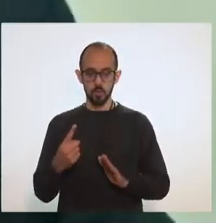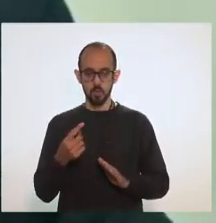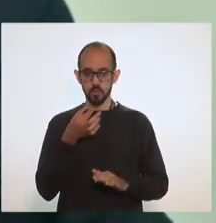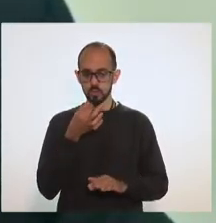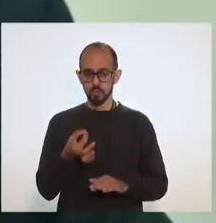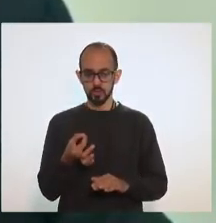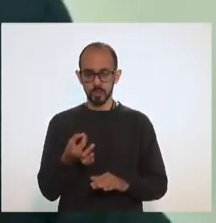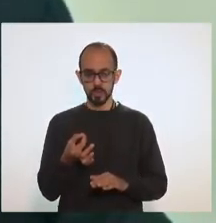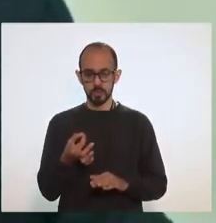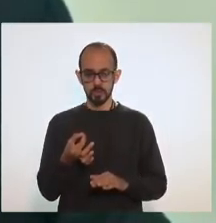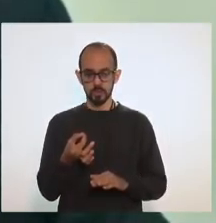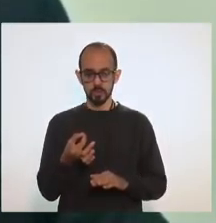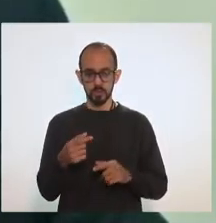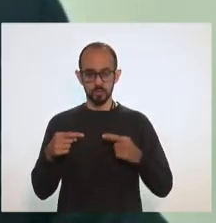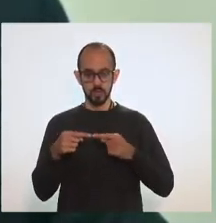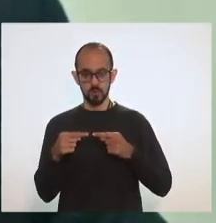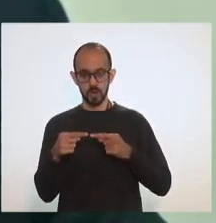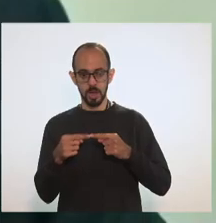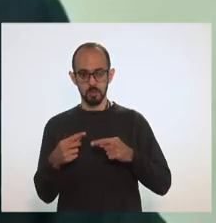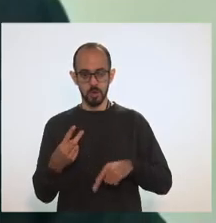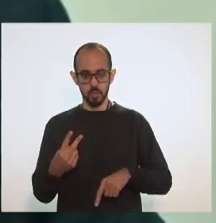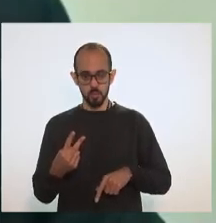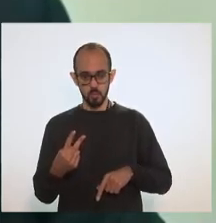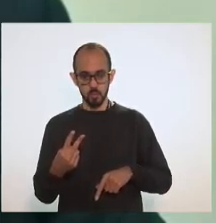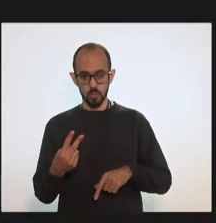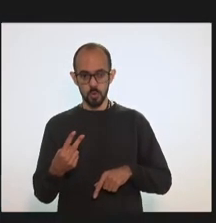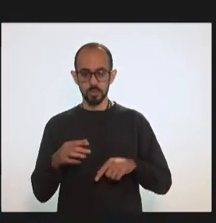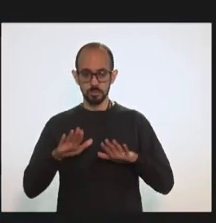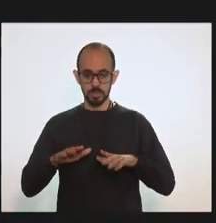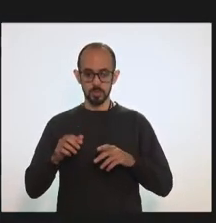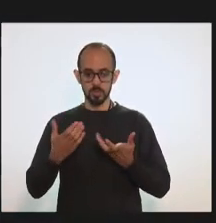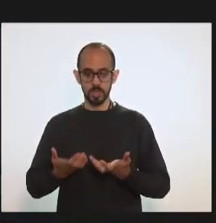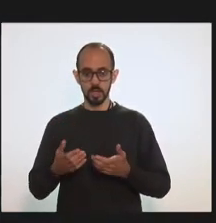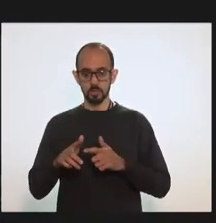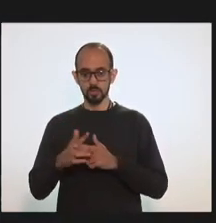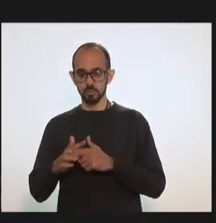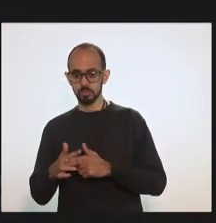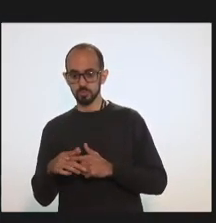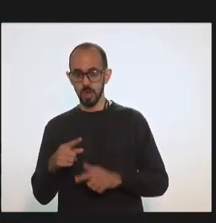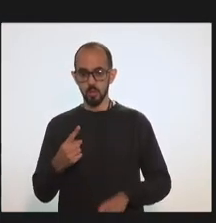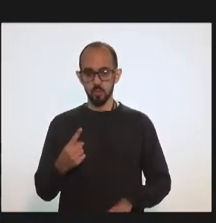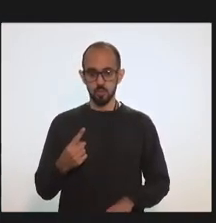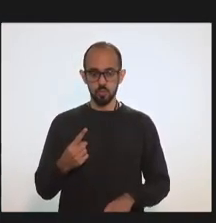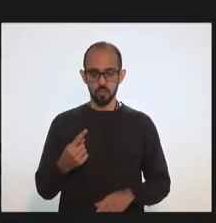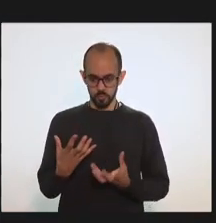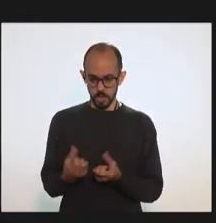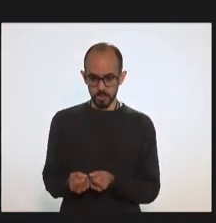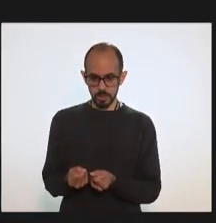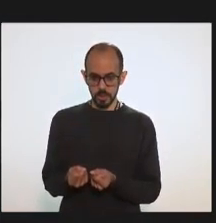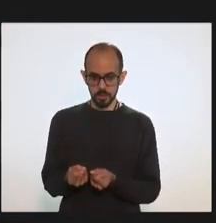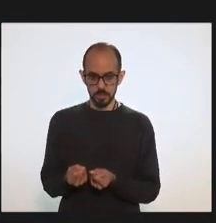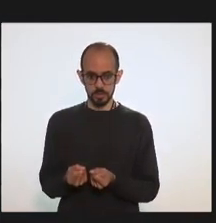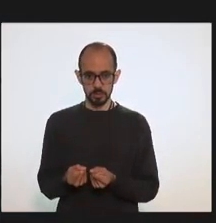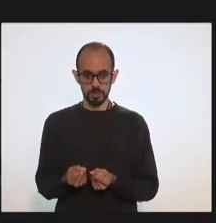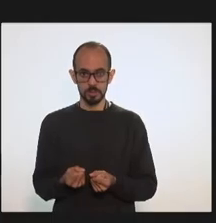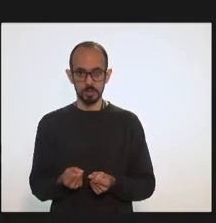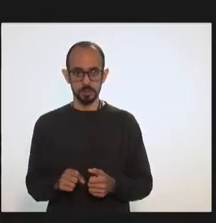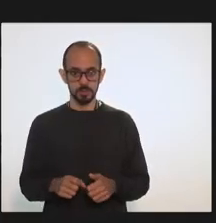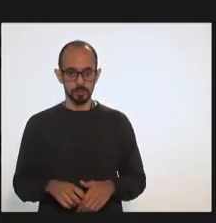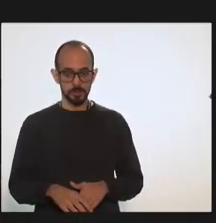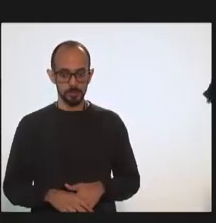Perfeito, pode conduzir, fica à vontade, presidente. No 14 da pauta, como ficou a emenda